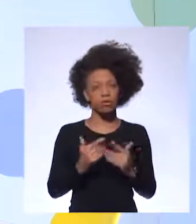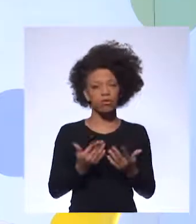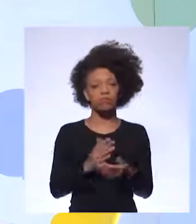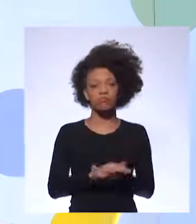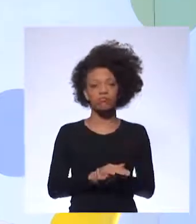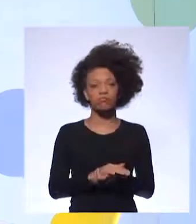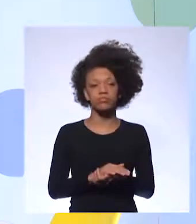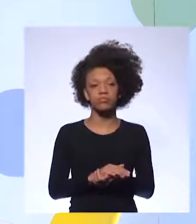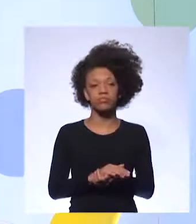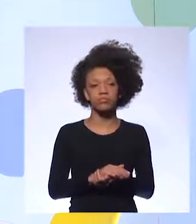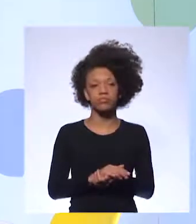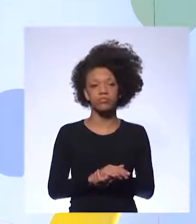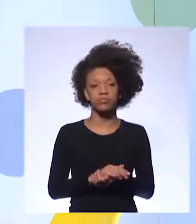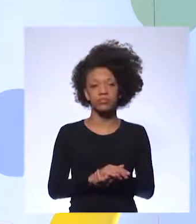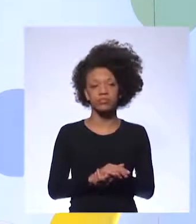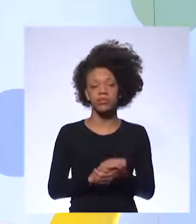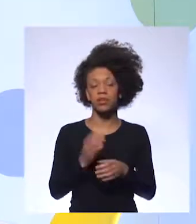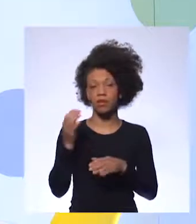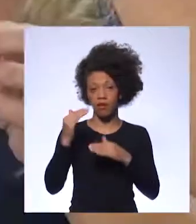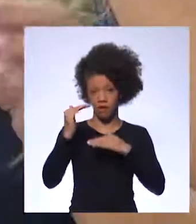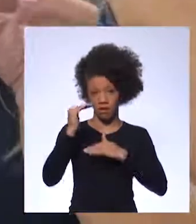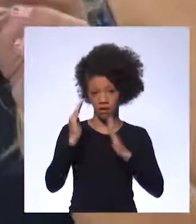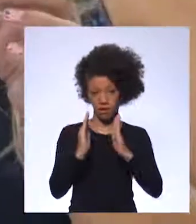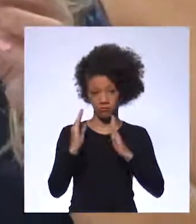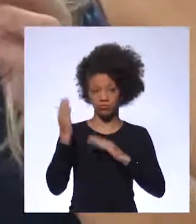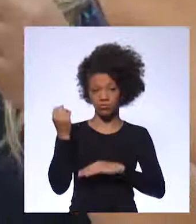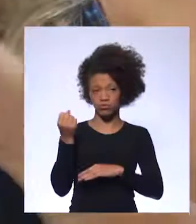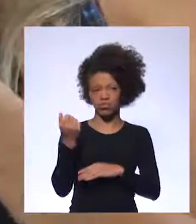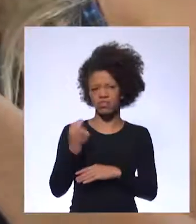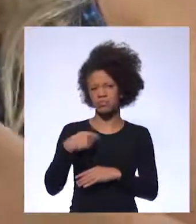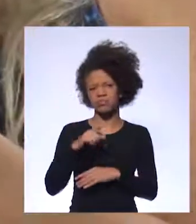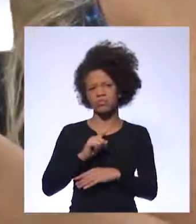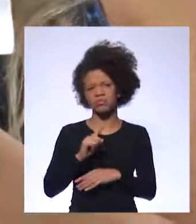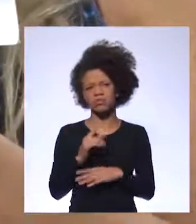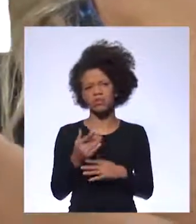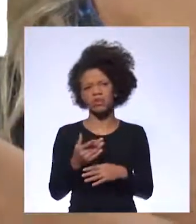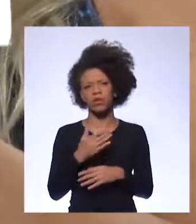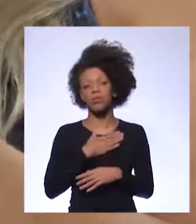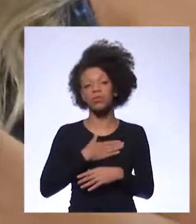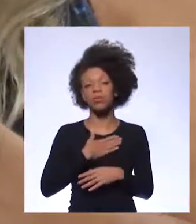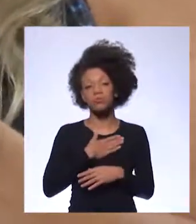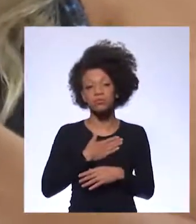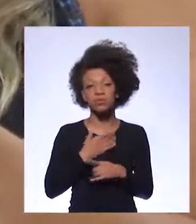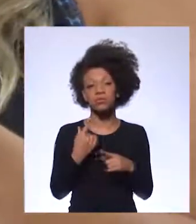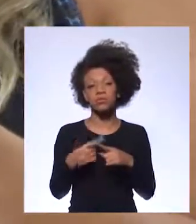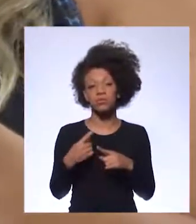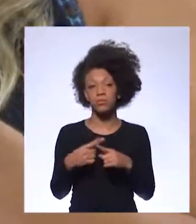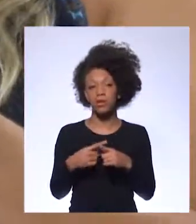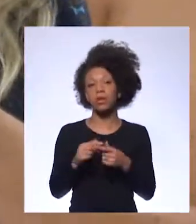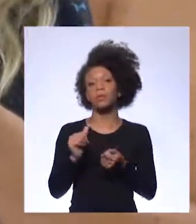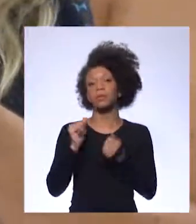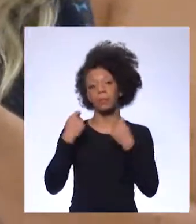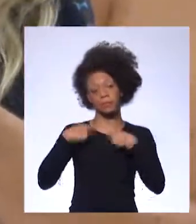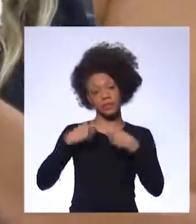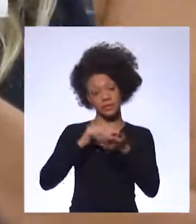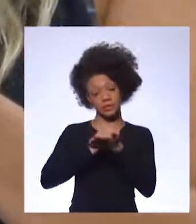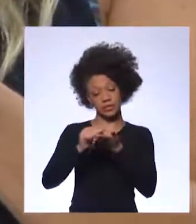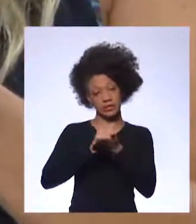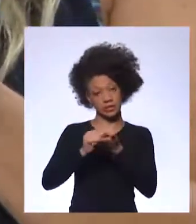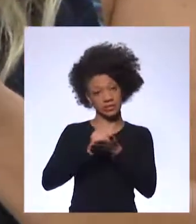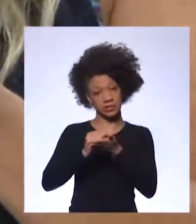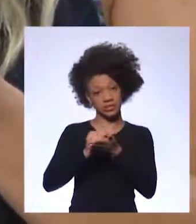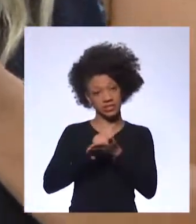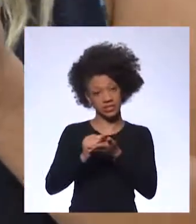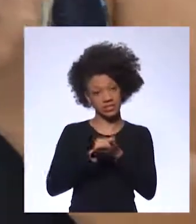fazer umas coisas eu vou te mostrar então ó caixa de leite se você caixa de leite eu gostei da questão da Caixa ele tem que lavar bem viu todas não fica com cheiro ruim